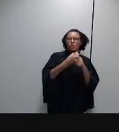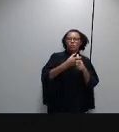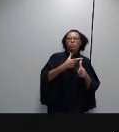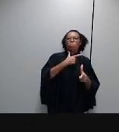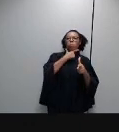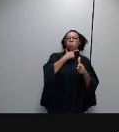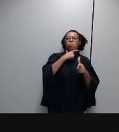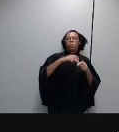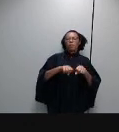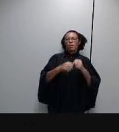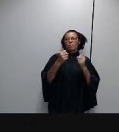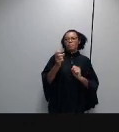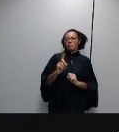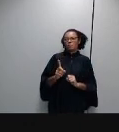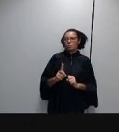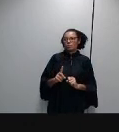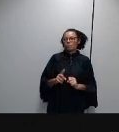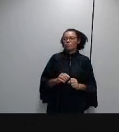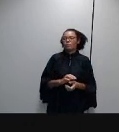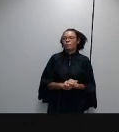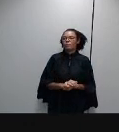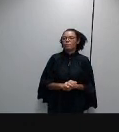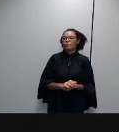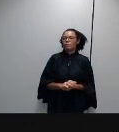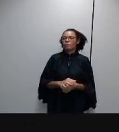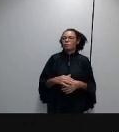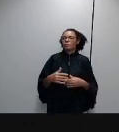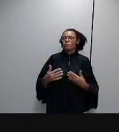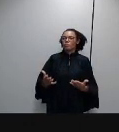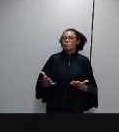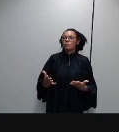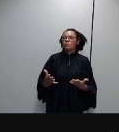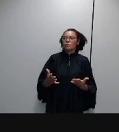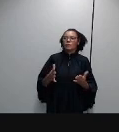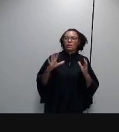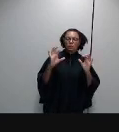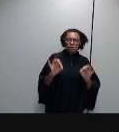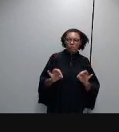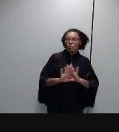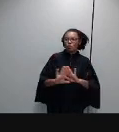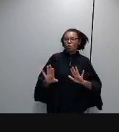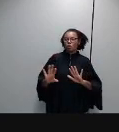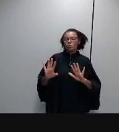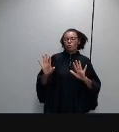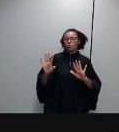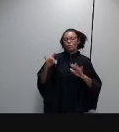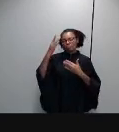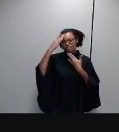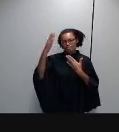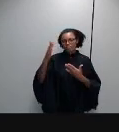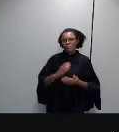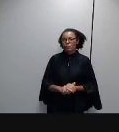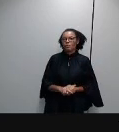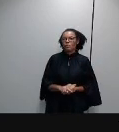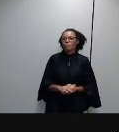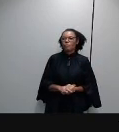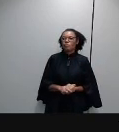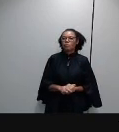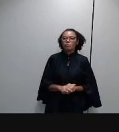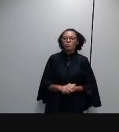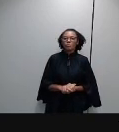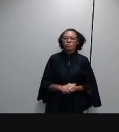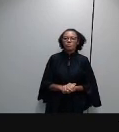esse entendimento me parece que ou a prestação exatamente toda a situação do Vasco só isso obrigado Ministro Benedito na